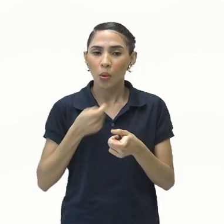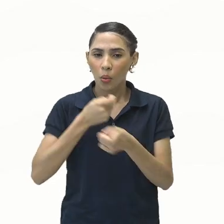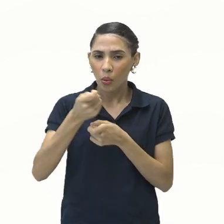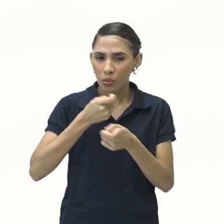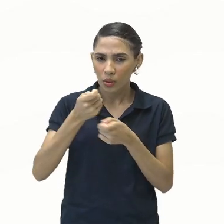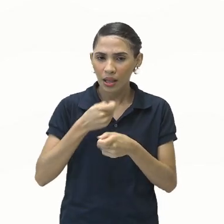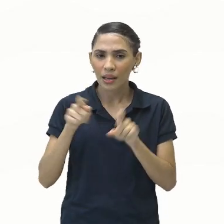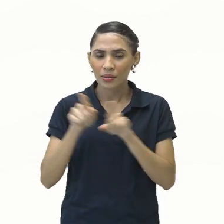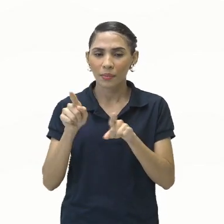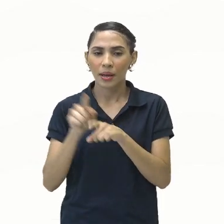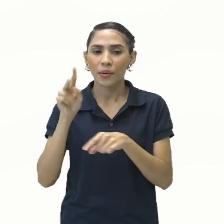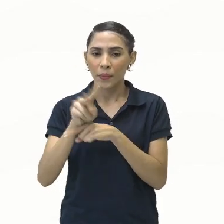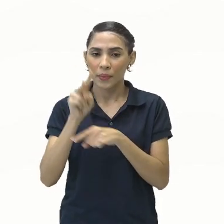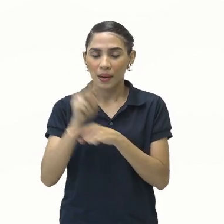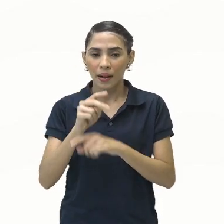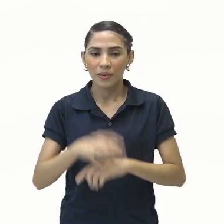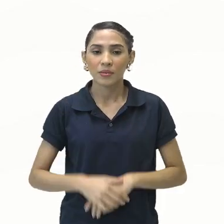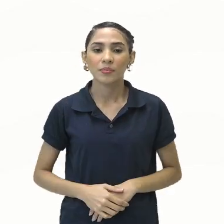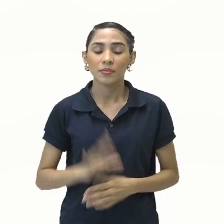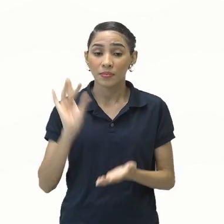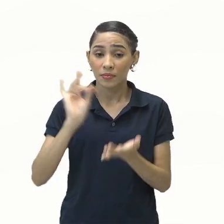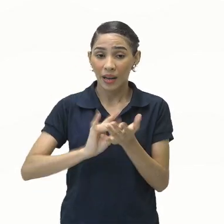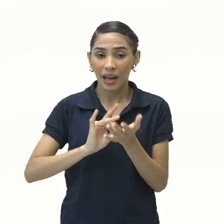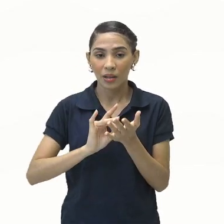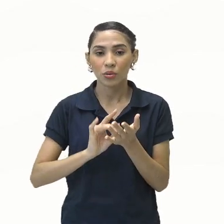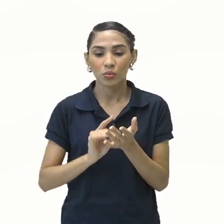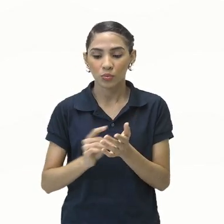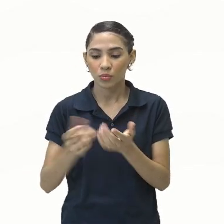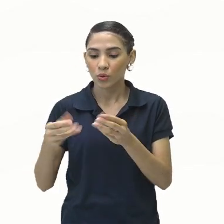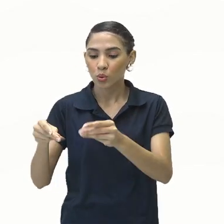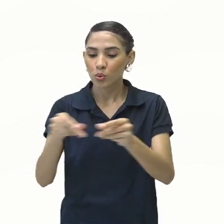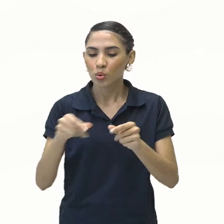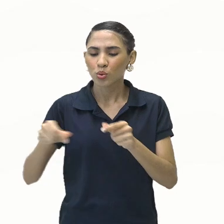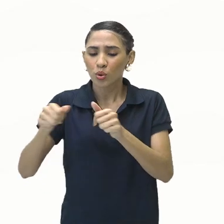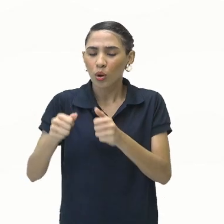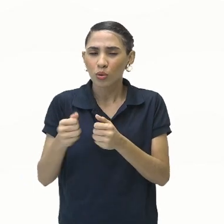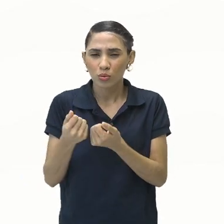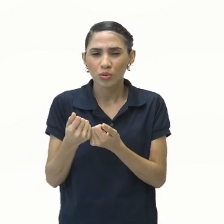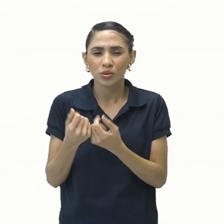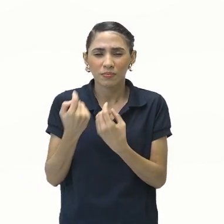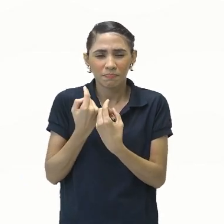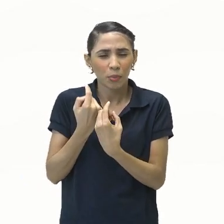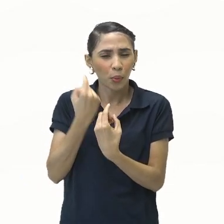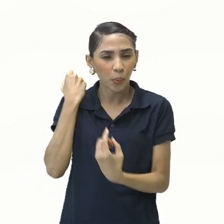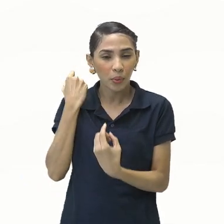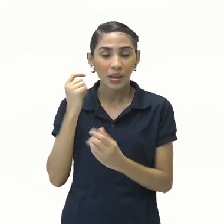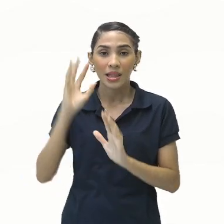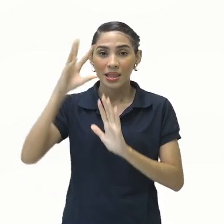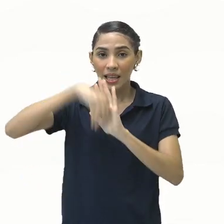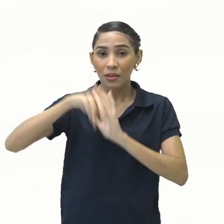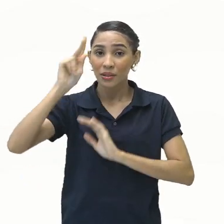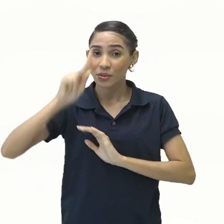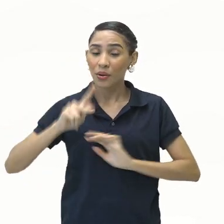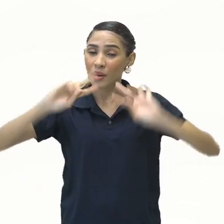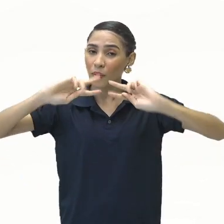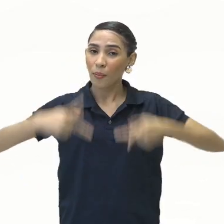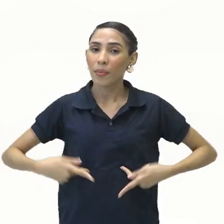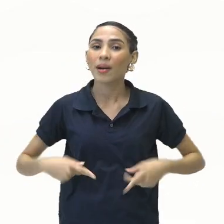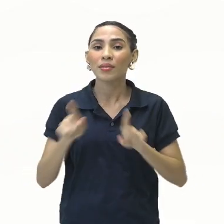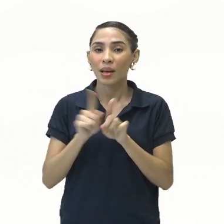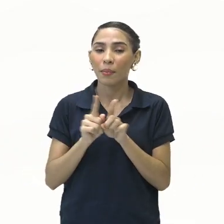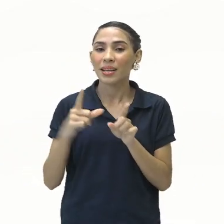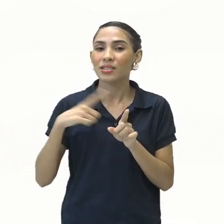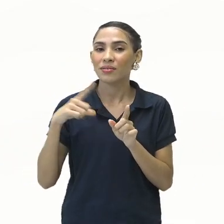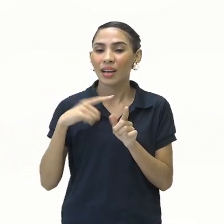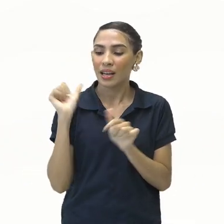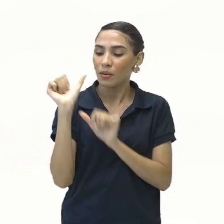manipulado e que foi definido como sendo solos muito antigos dentro da história humana e que foram modificados e